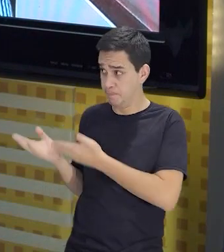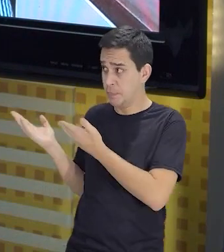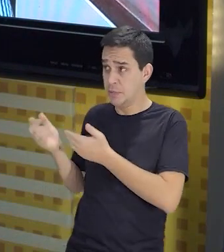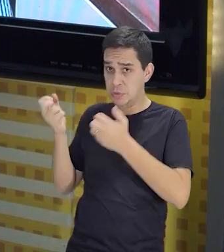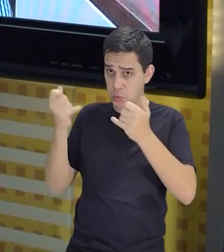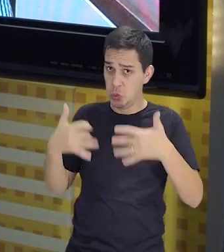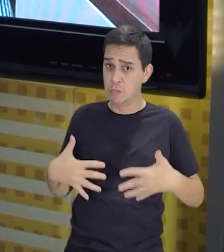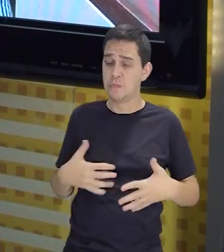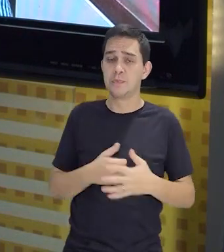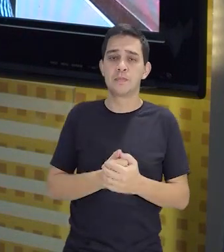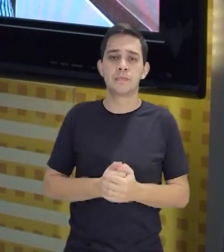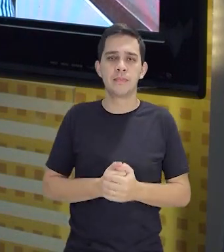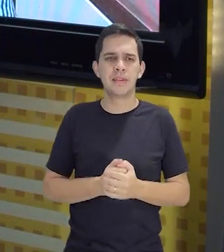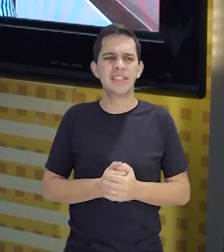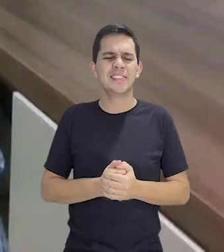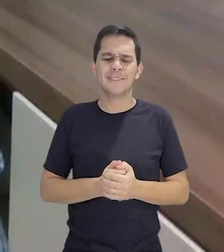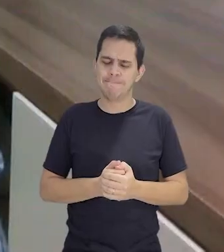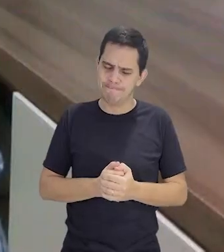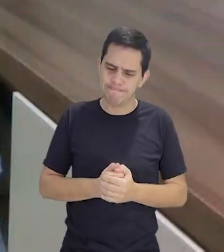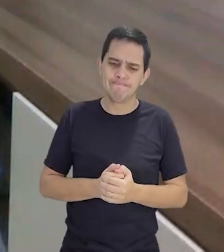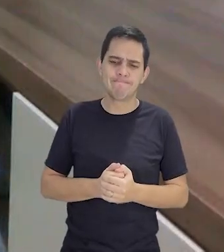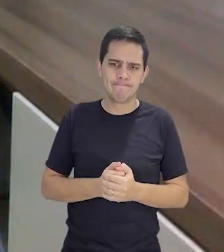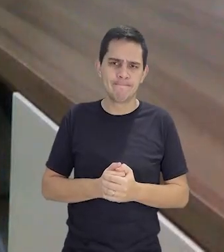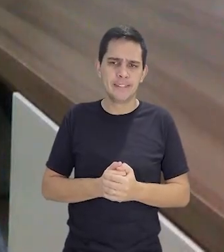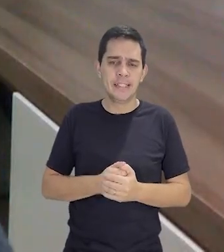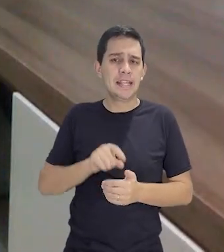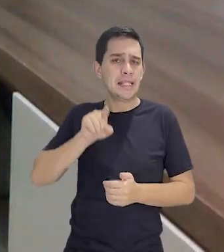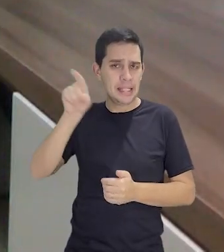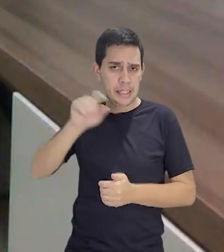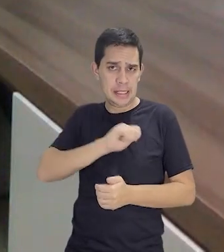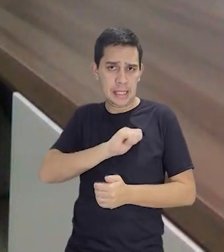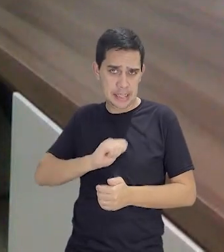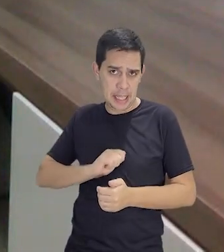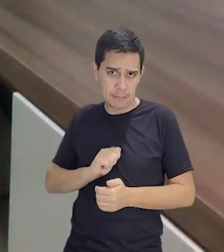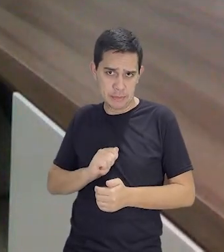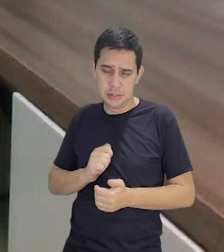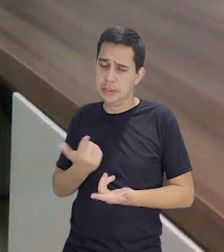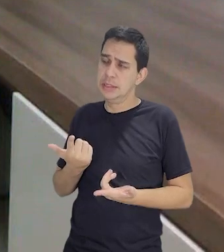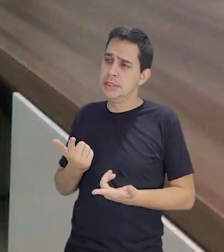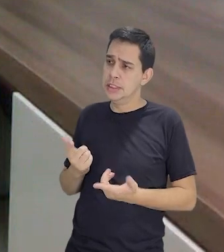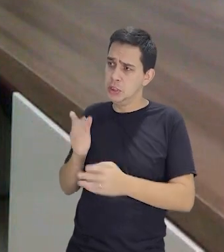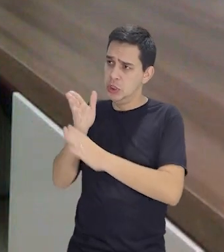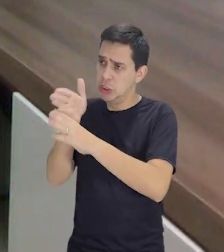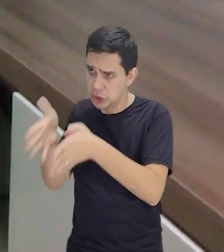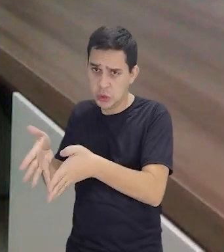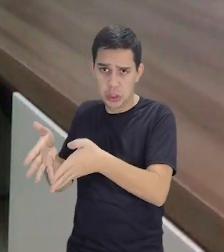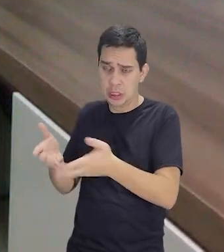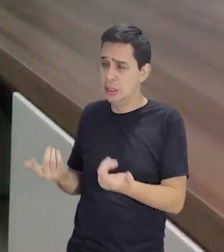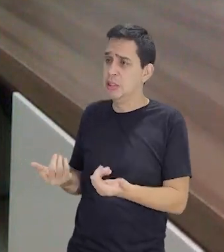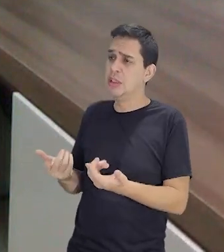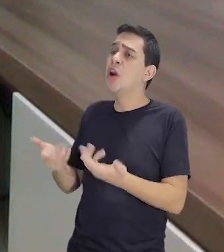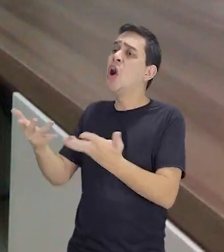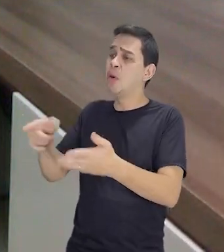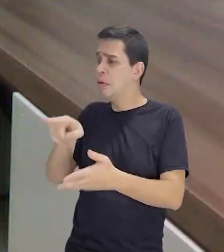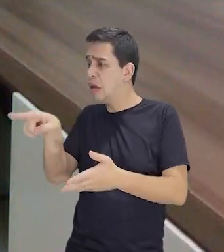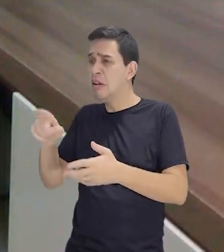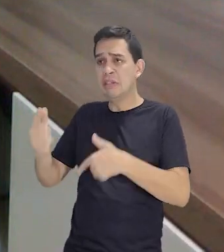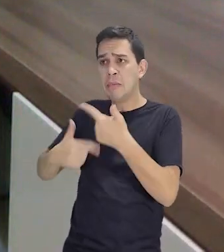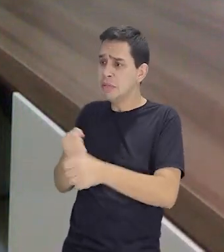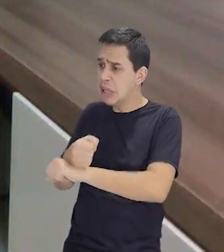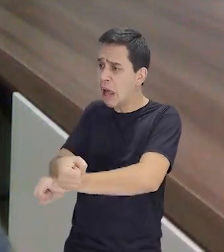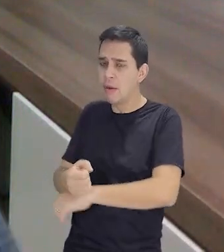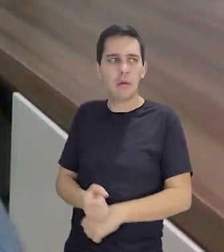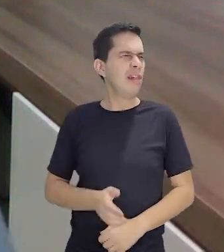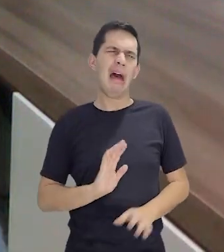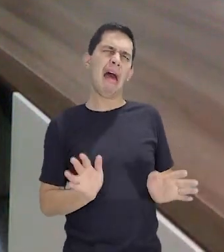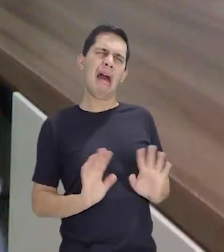ela, apesar de os empregadores falarem, não, ela é como se fosse da família, isso é muito comum nesses casos. Como se fosse da família, mas não é